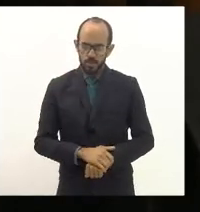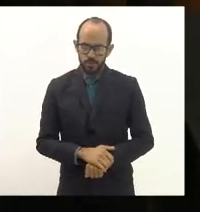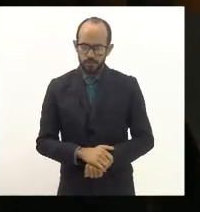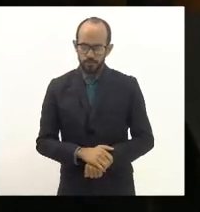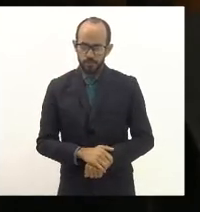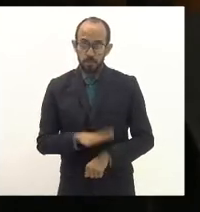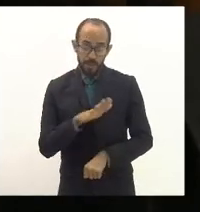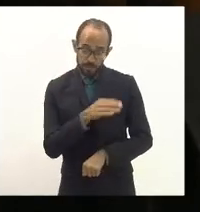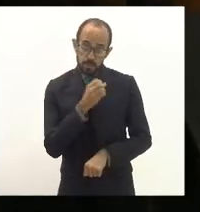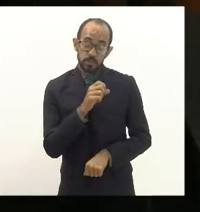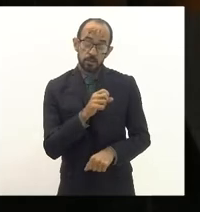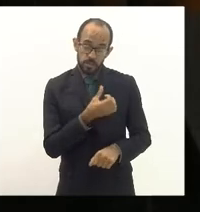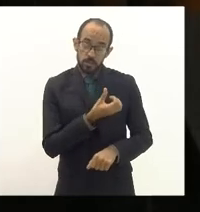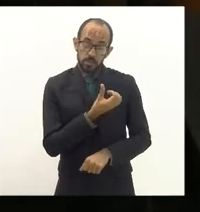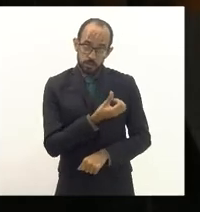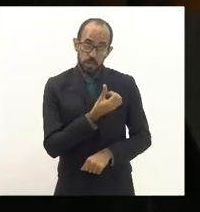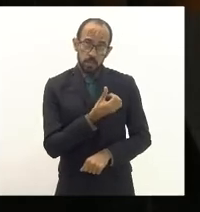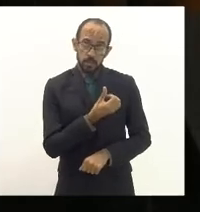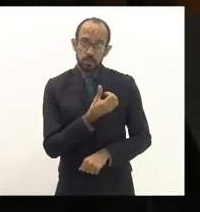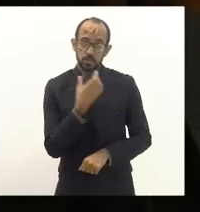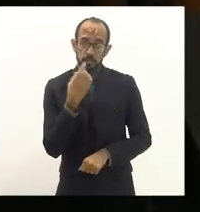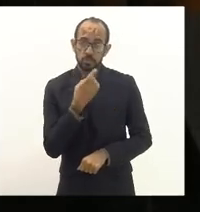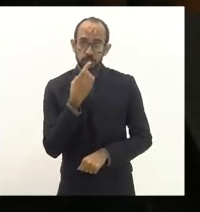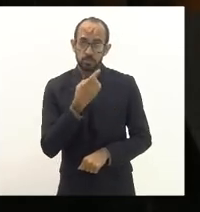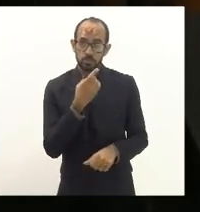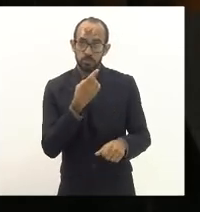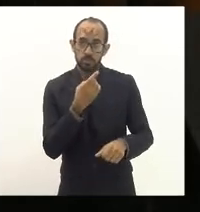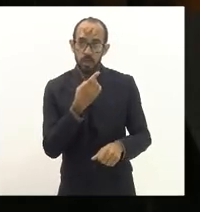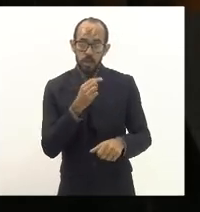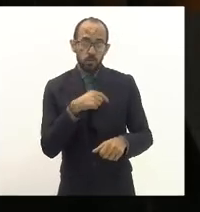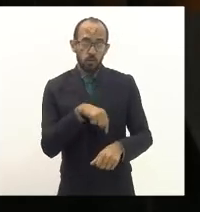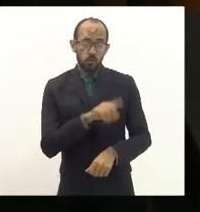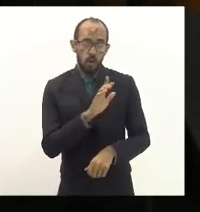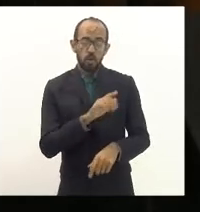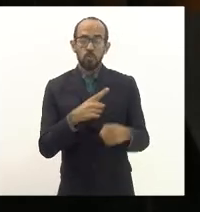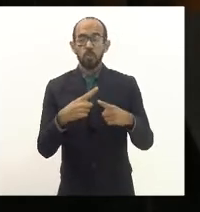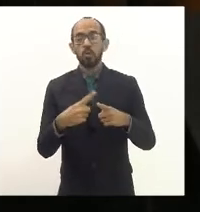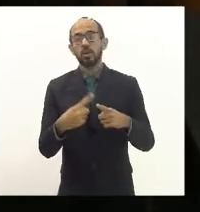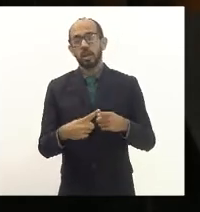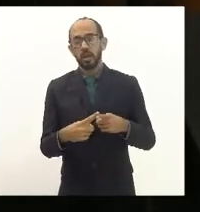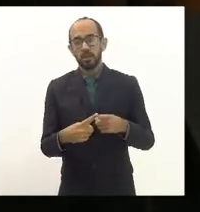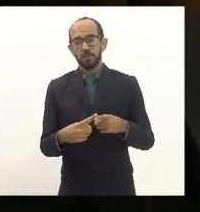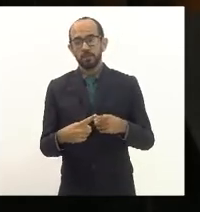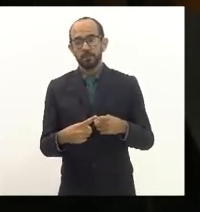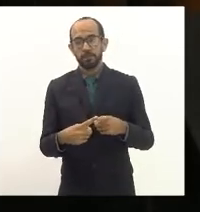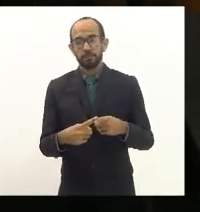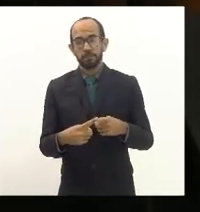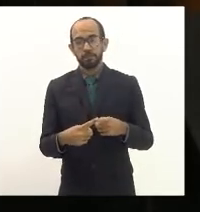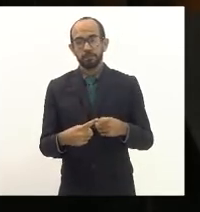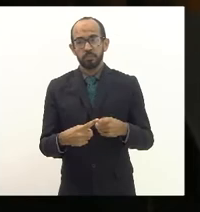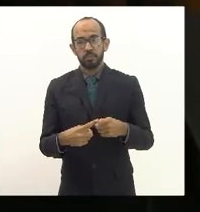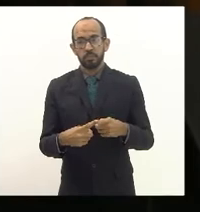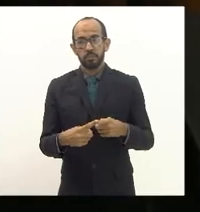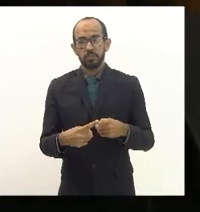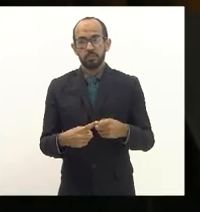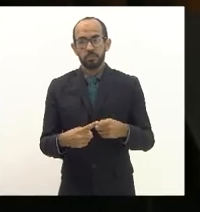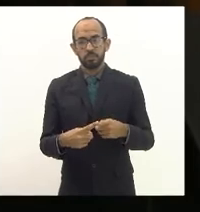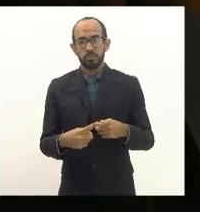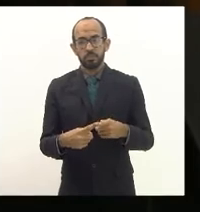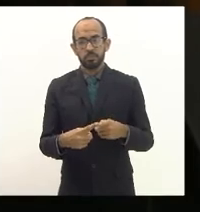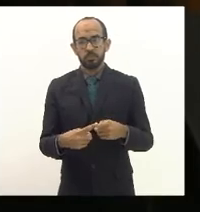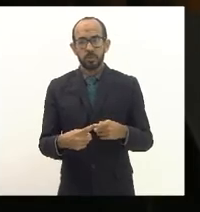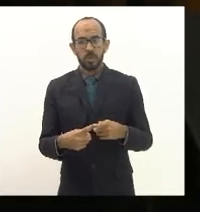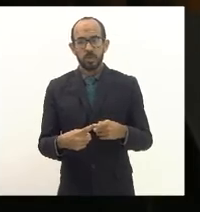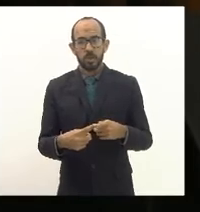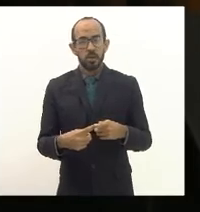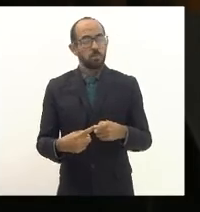posso dizer por que meia dúzia postou o jantar com o senhor. Sabe por quê? Porque nem aqueles que comem